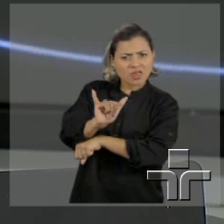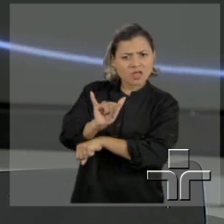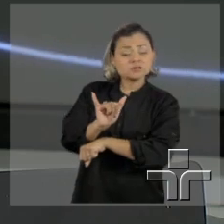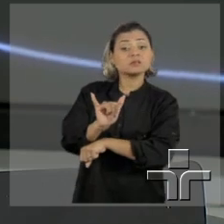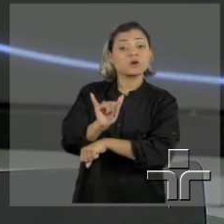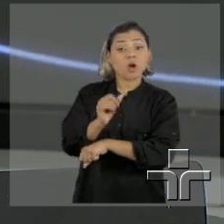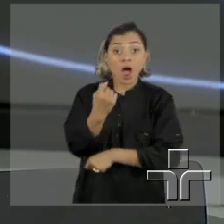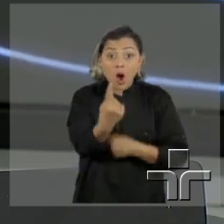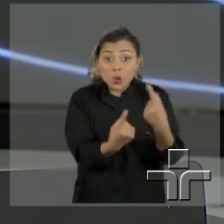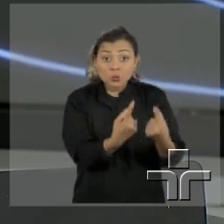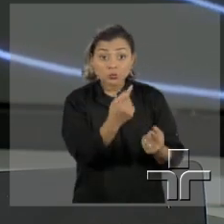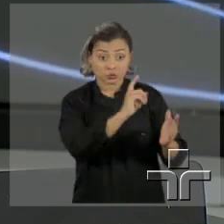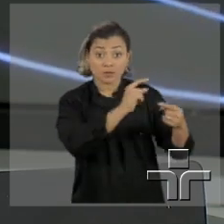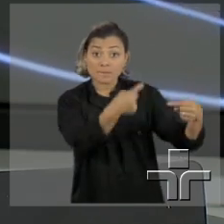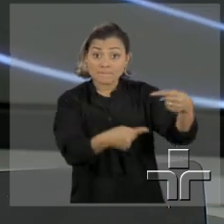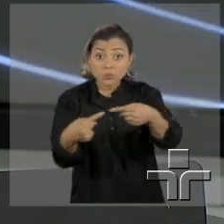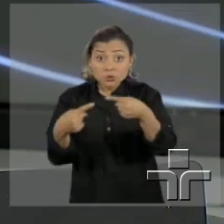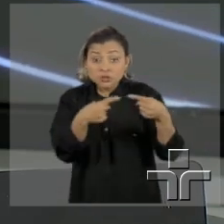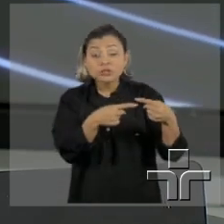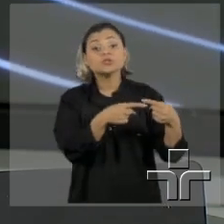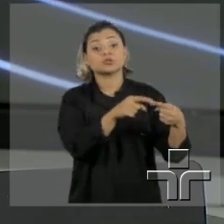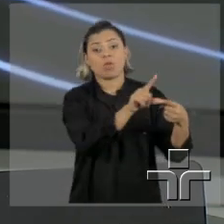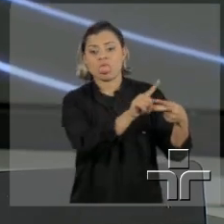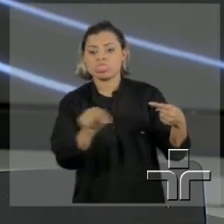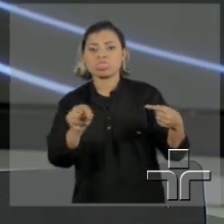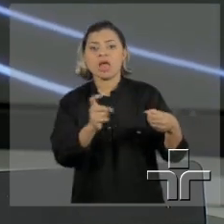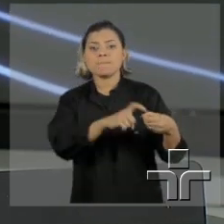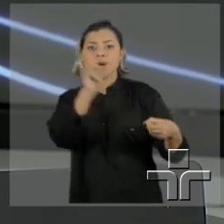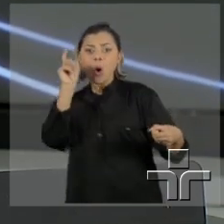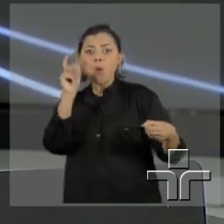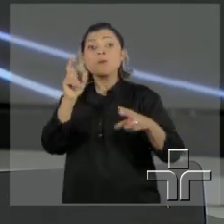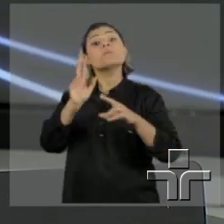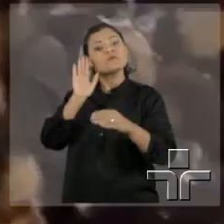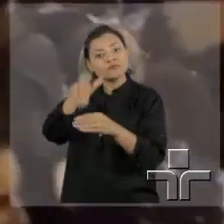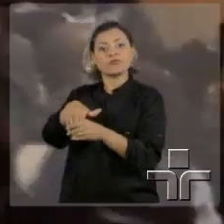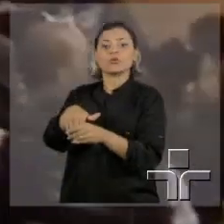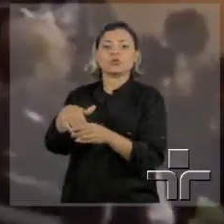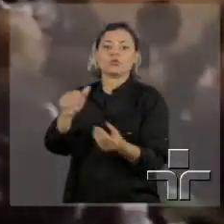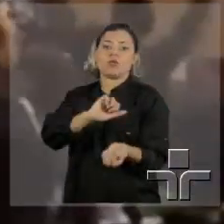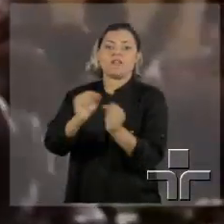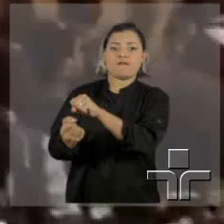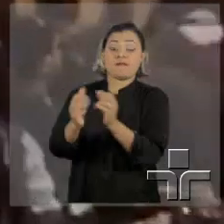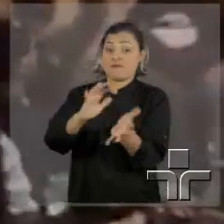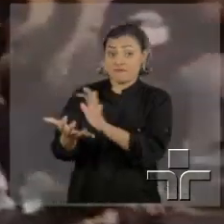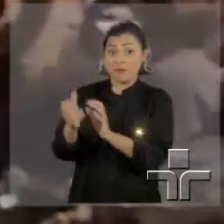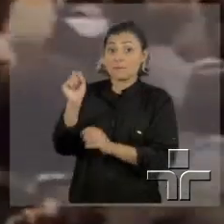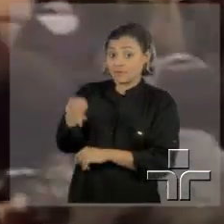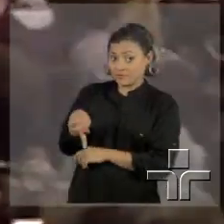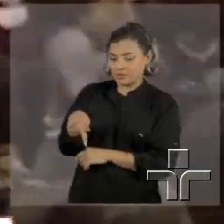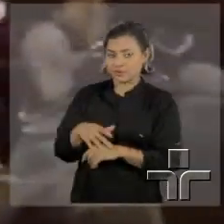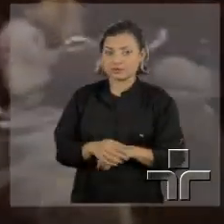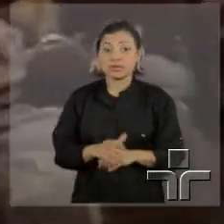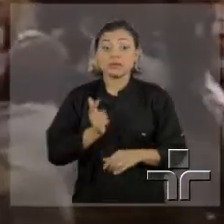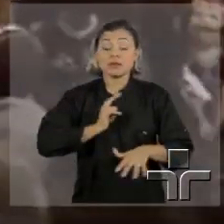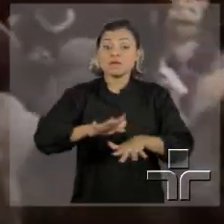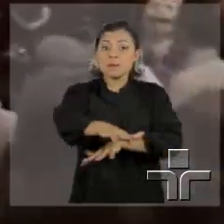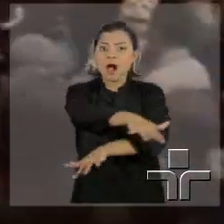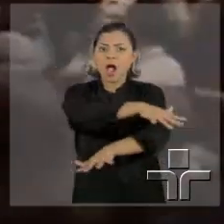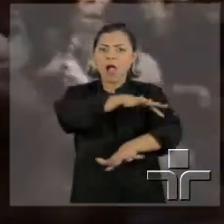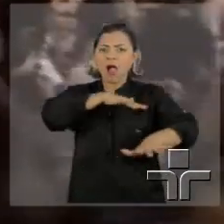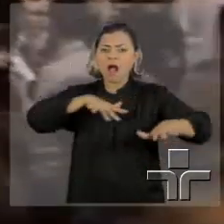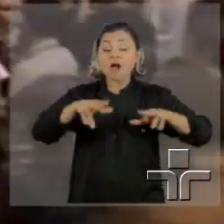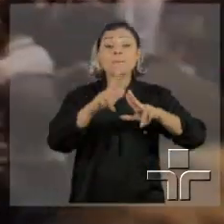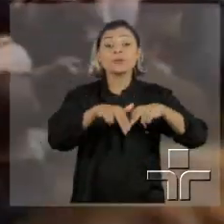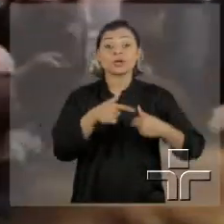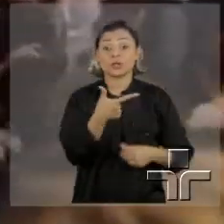políticos que saíram desses movimentos votaram por conta própria na reforma da Previdência. Os primeiros movimentos surgiram com as jornadas